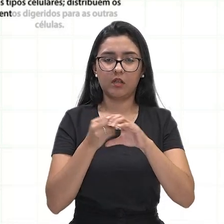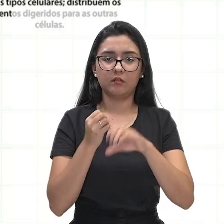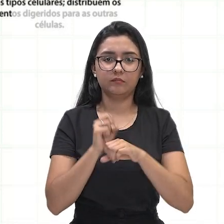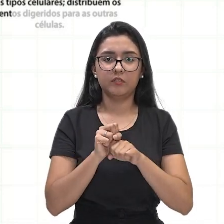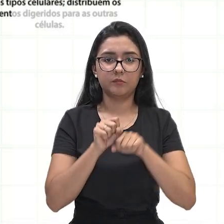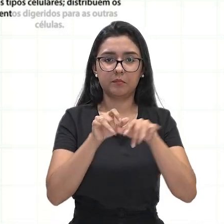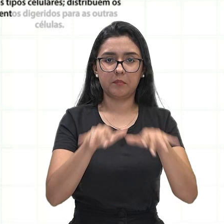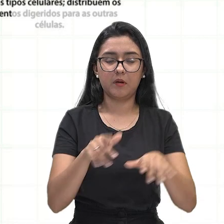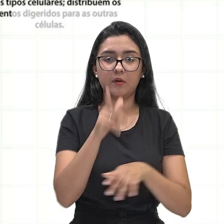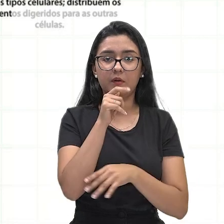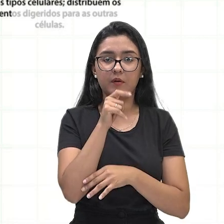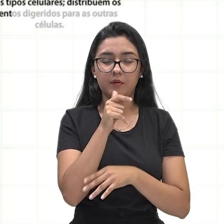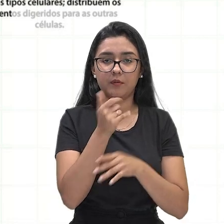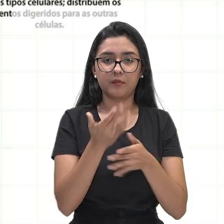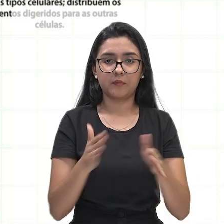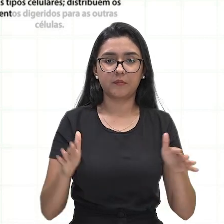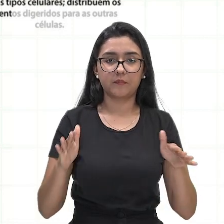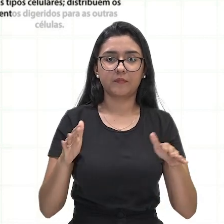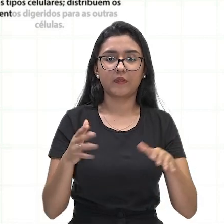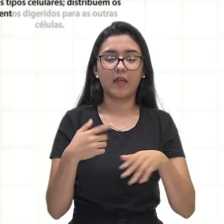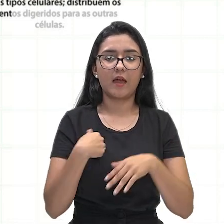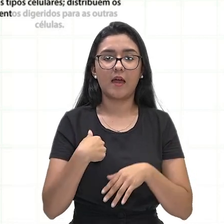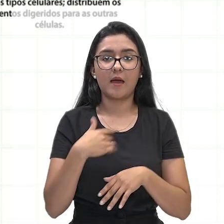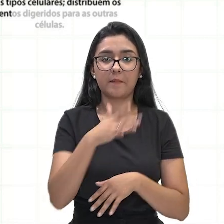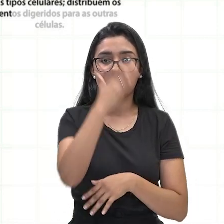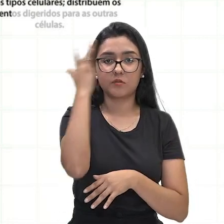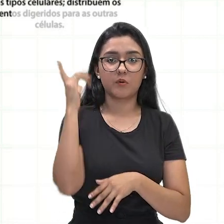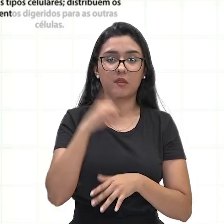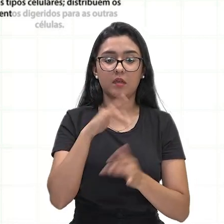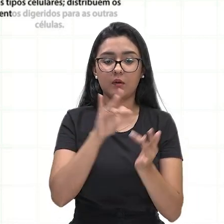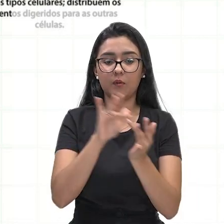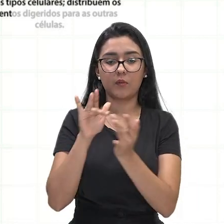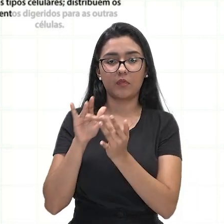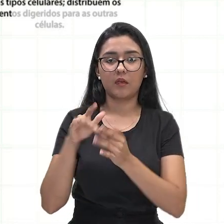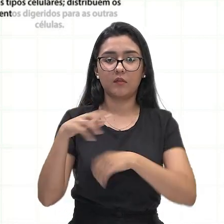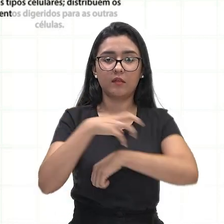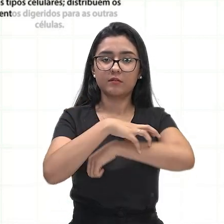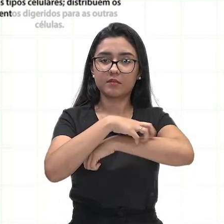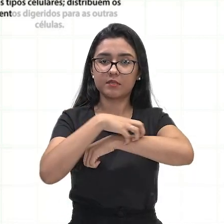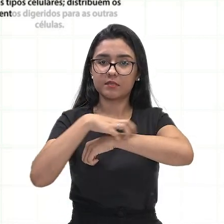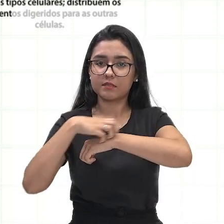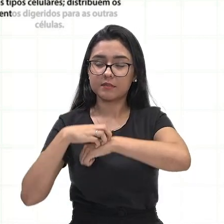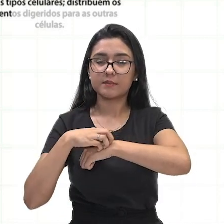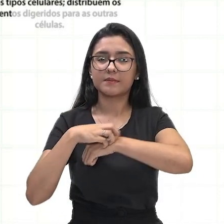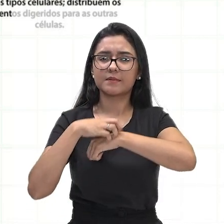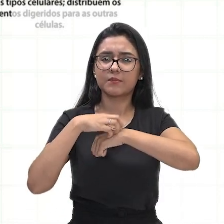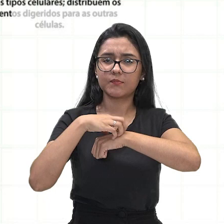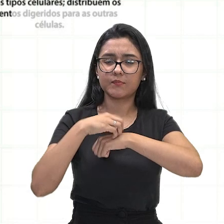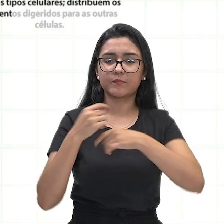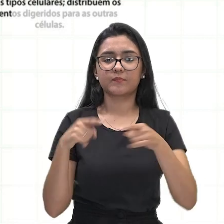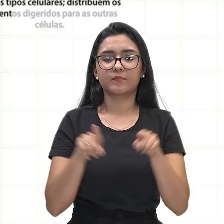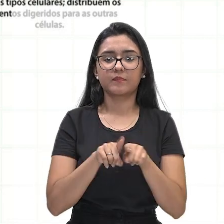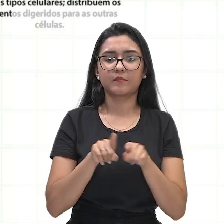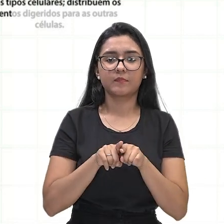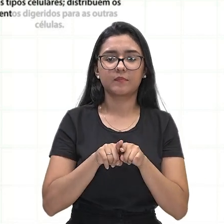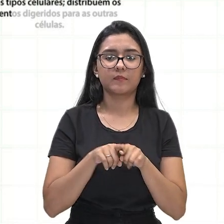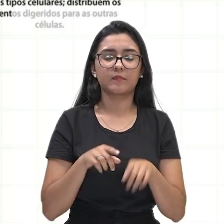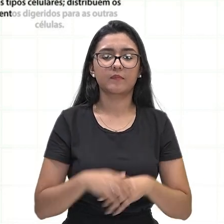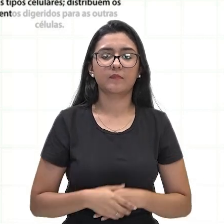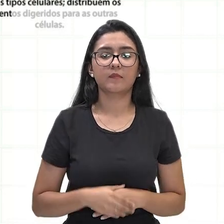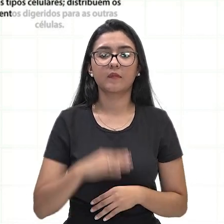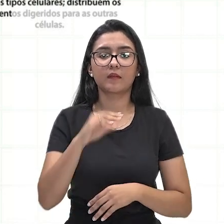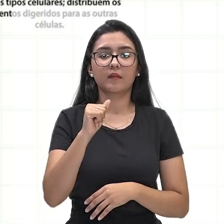na água, né, fazendo aí a pele da pessoa que entra em contato ficar irritada, e são estruturas silicosas